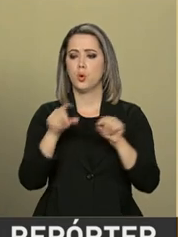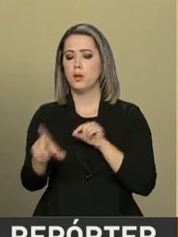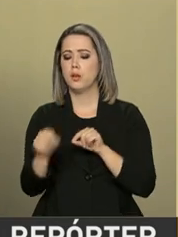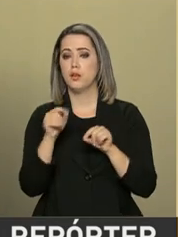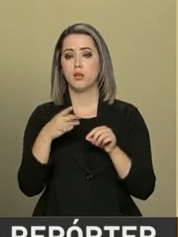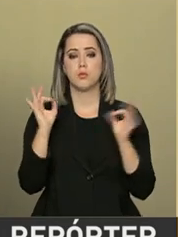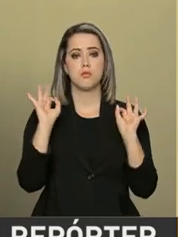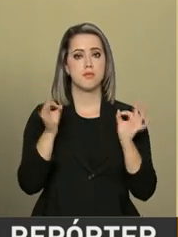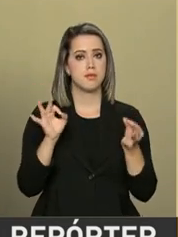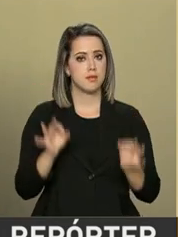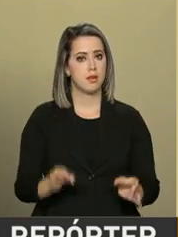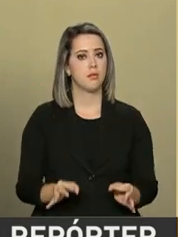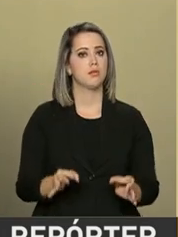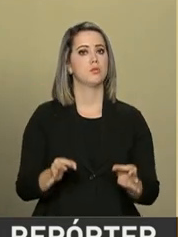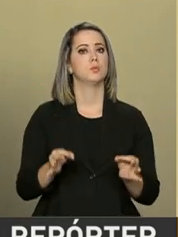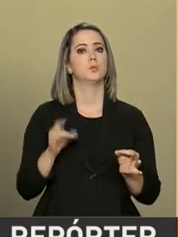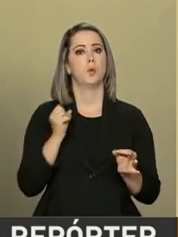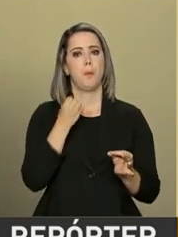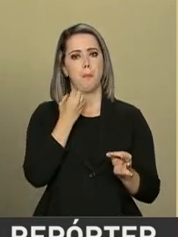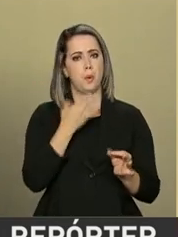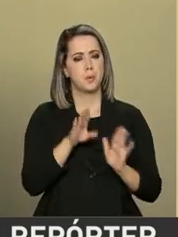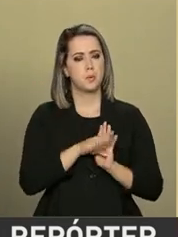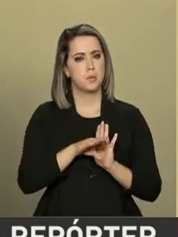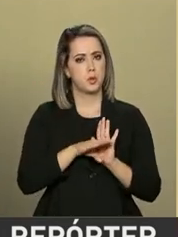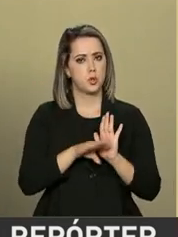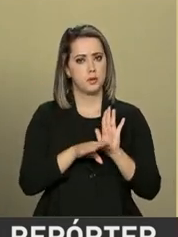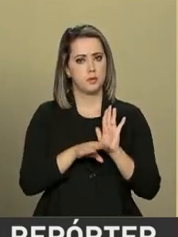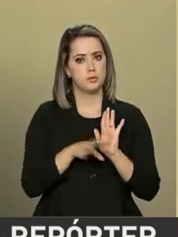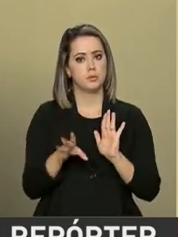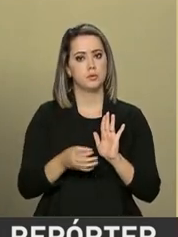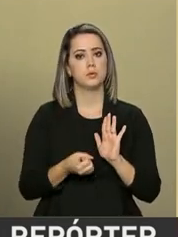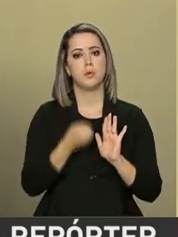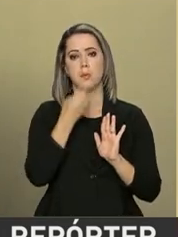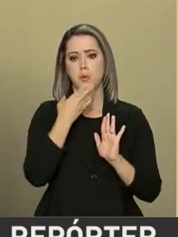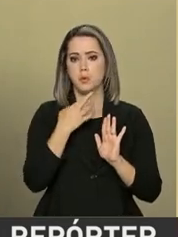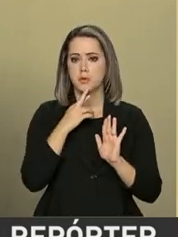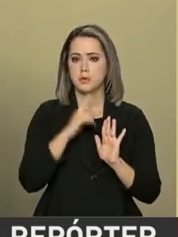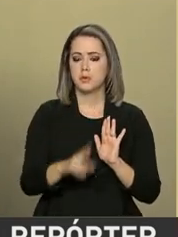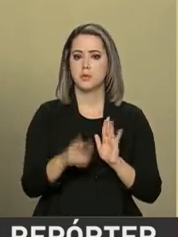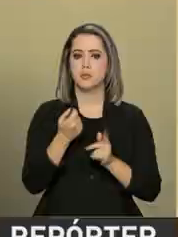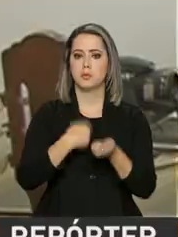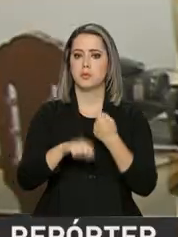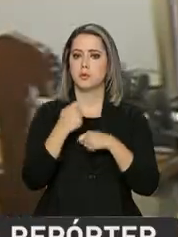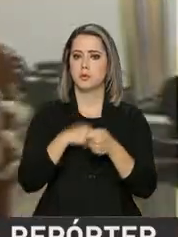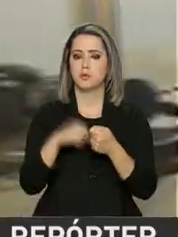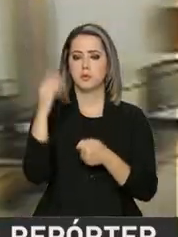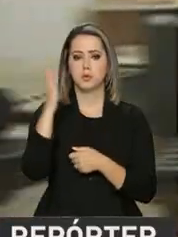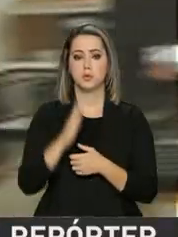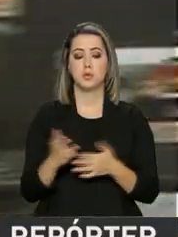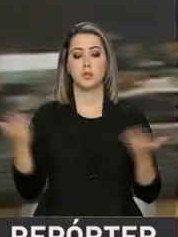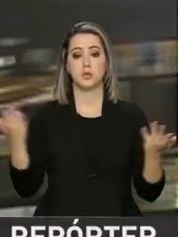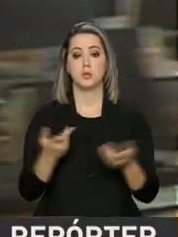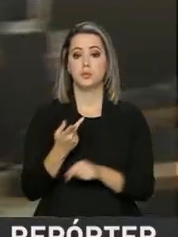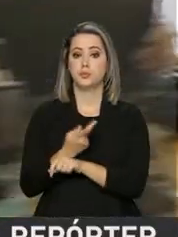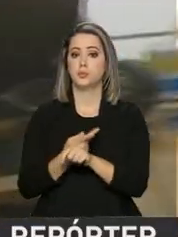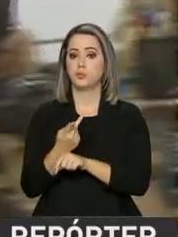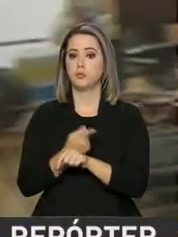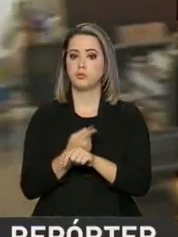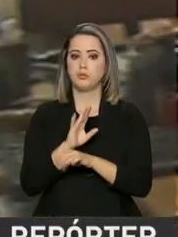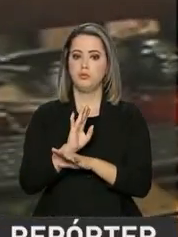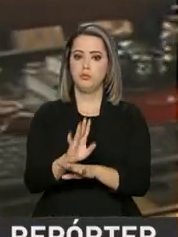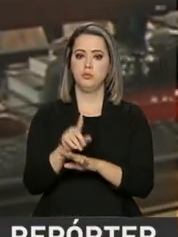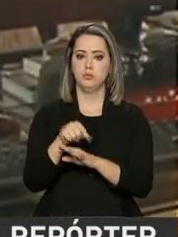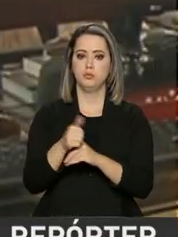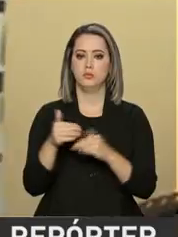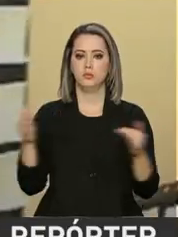selecionado com muita precisão bons projetos que têm dado já bons frutos para a economia brasileira. Para quem hoje busca financiamento para